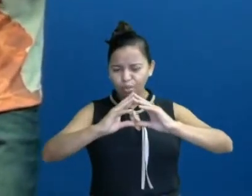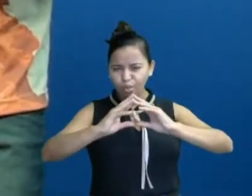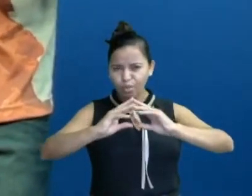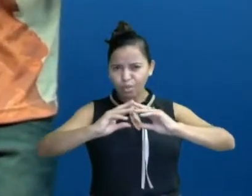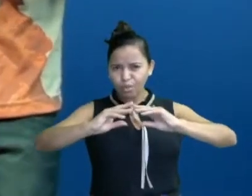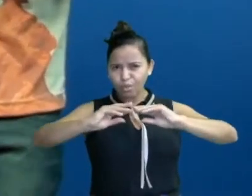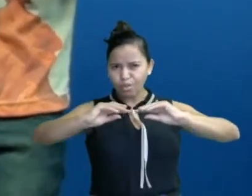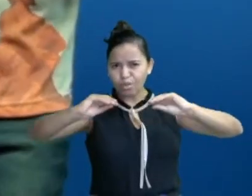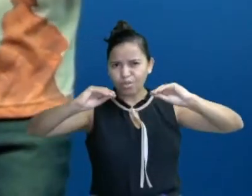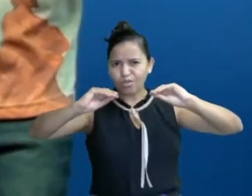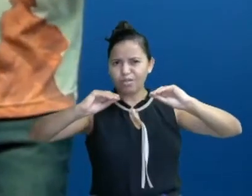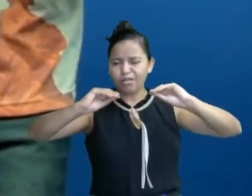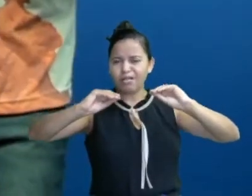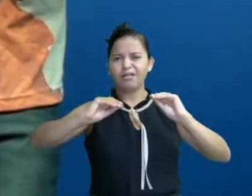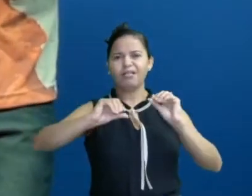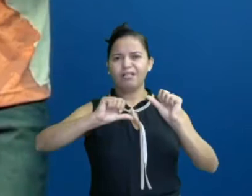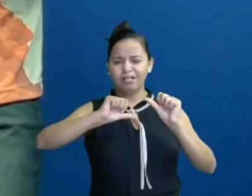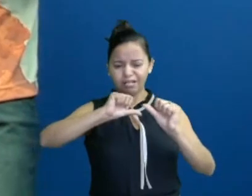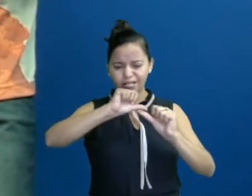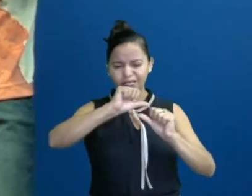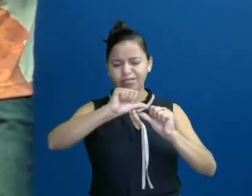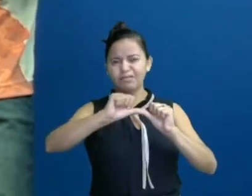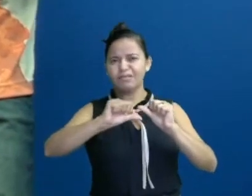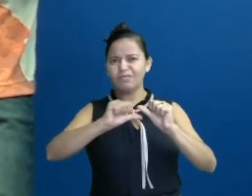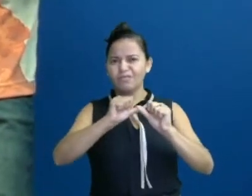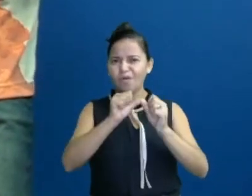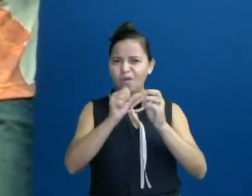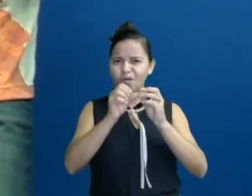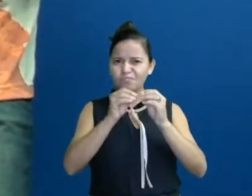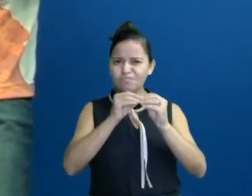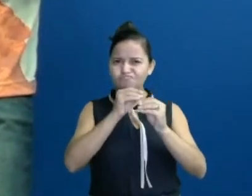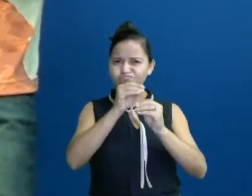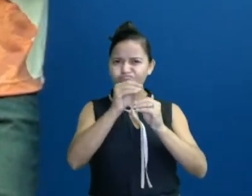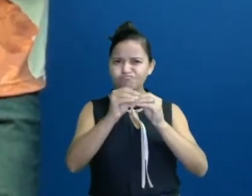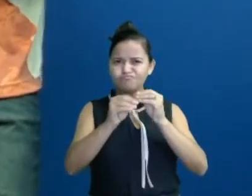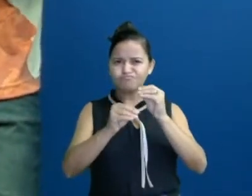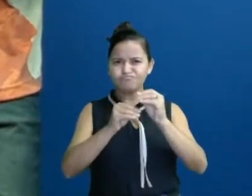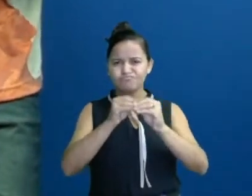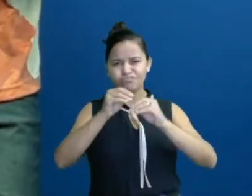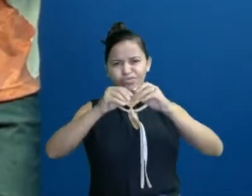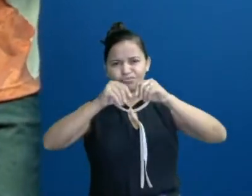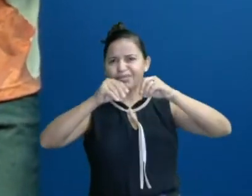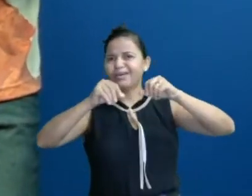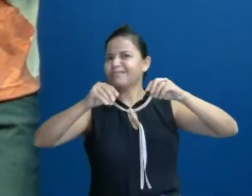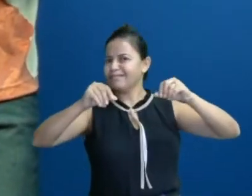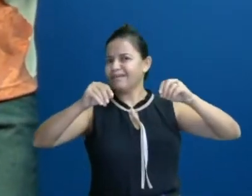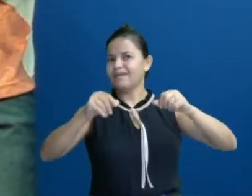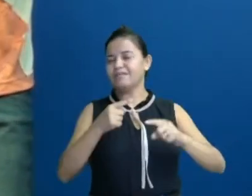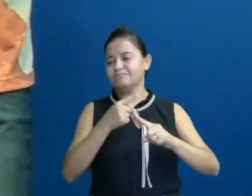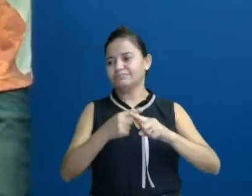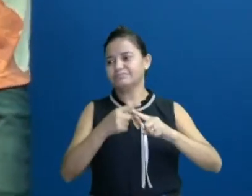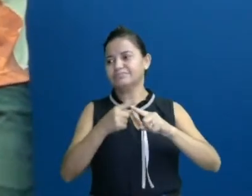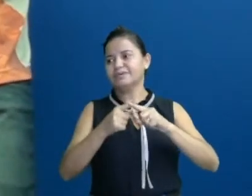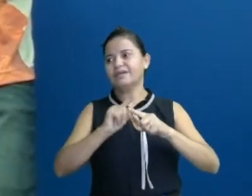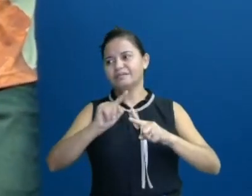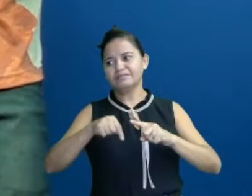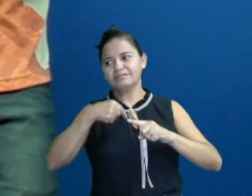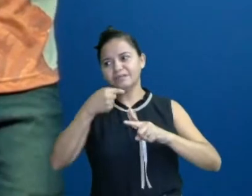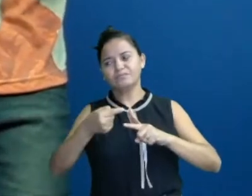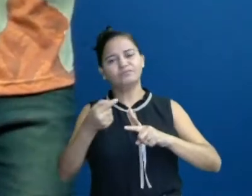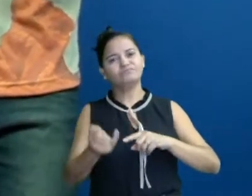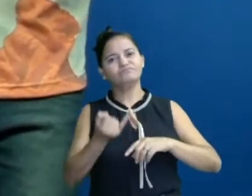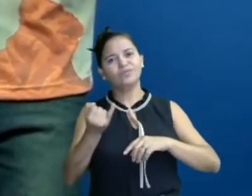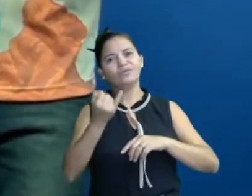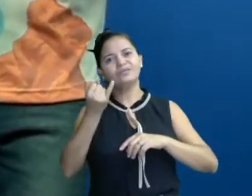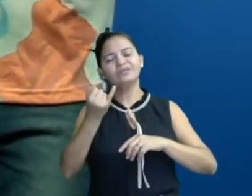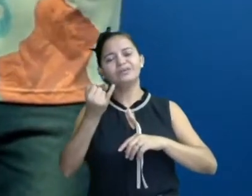humus, muito rica em nutrientes, né? Que são utilizados pelas plantas para se desenvolverem. Portanto, se a gente fizer